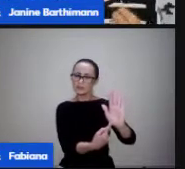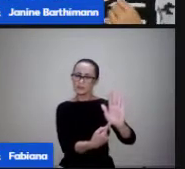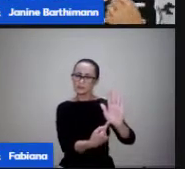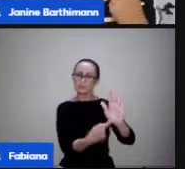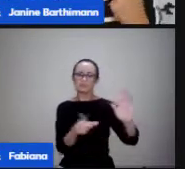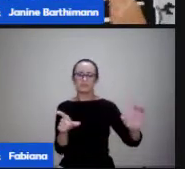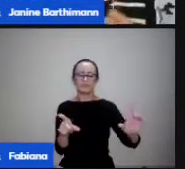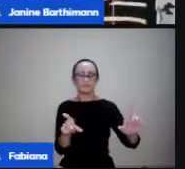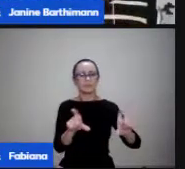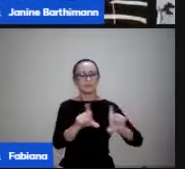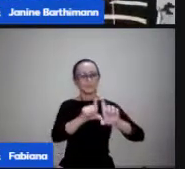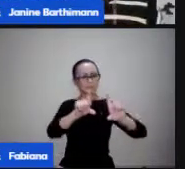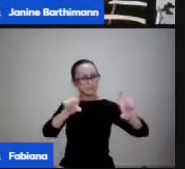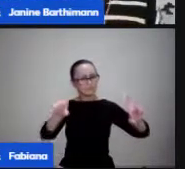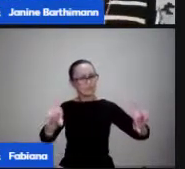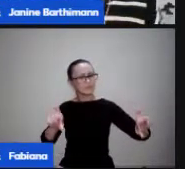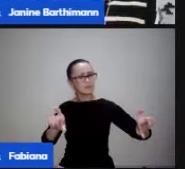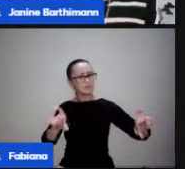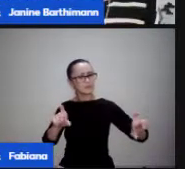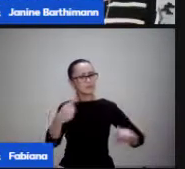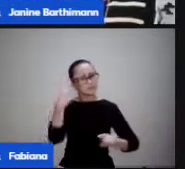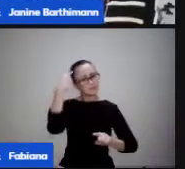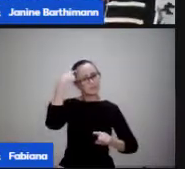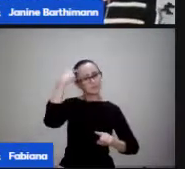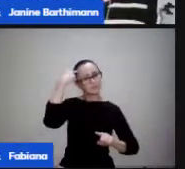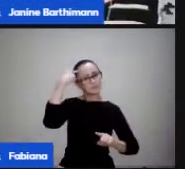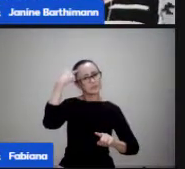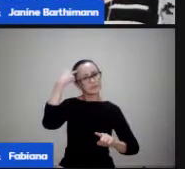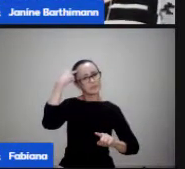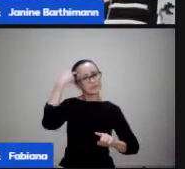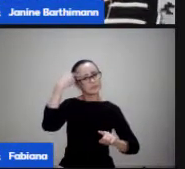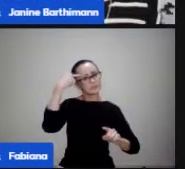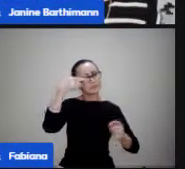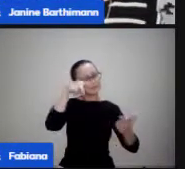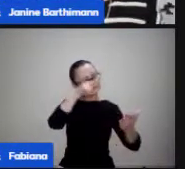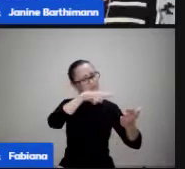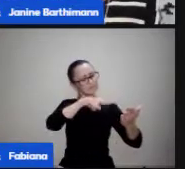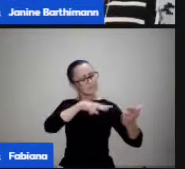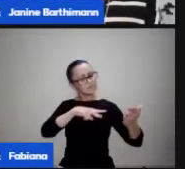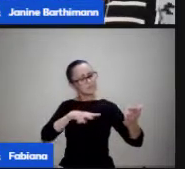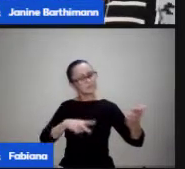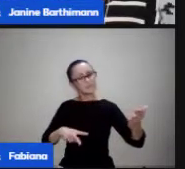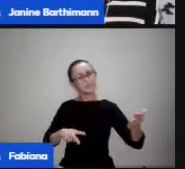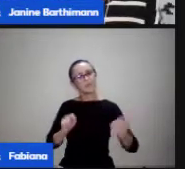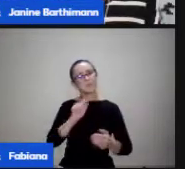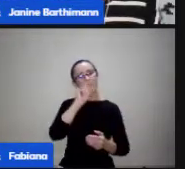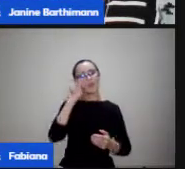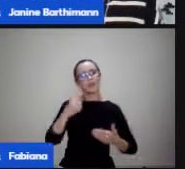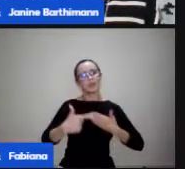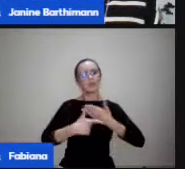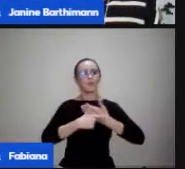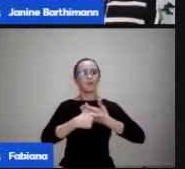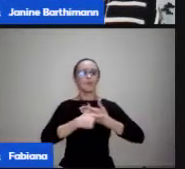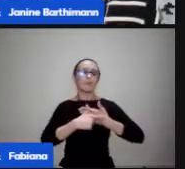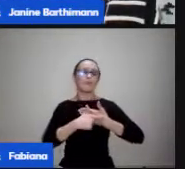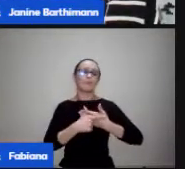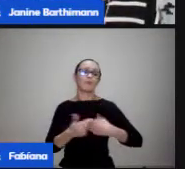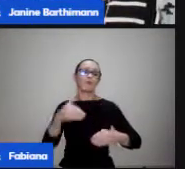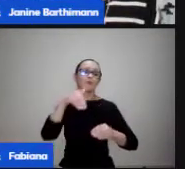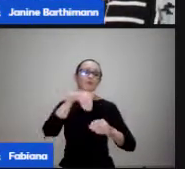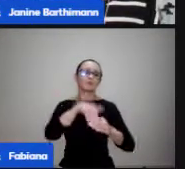a boniteza dessa reflexão, como diria o Freire, está justamente no papel social que a escola